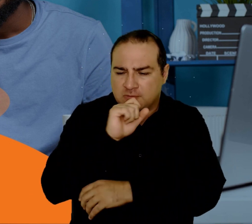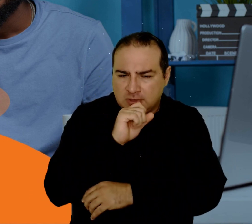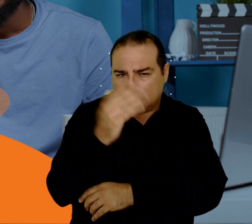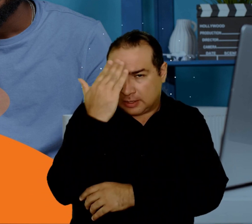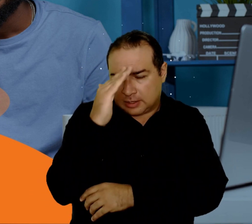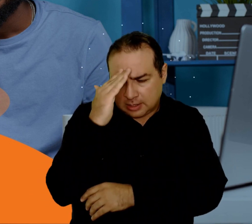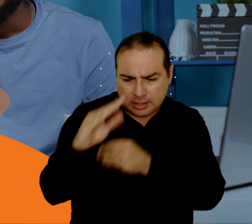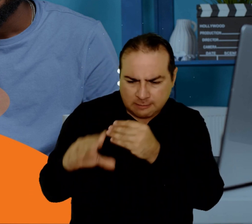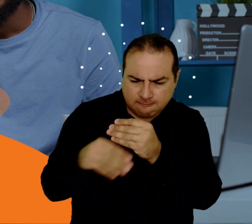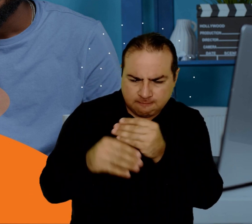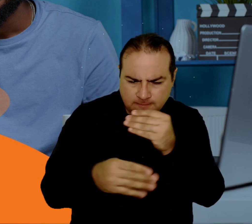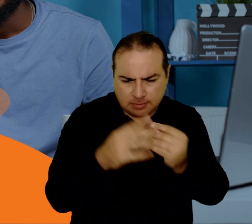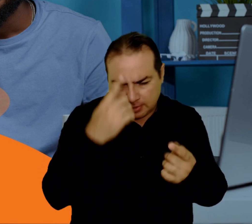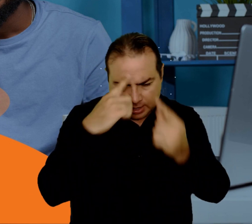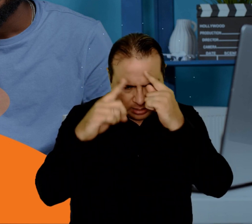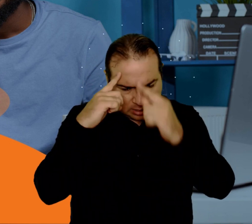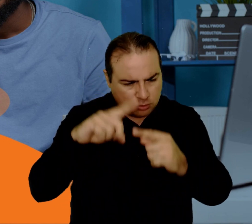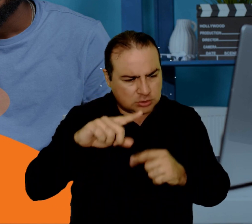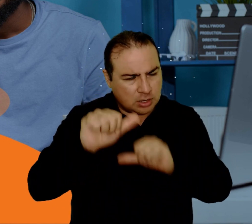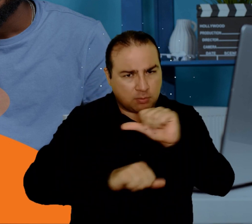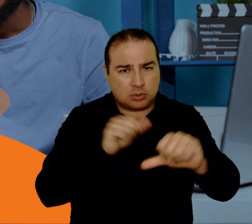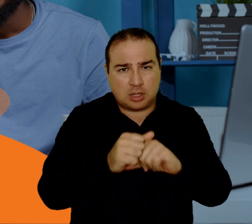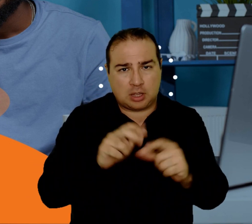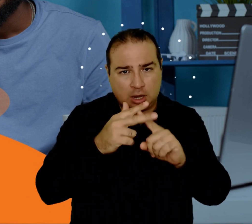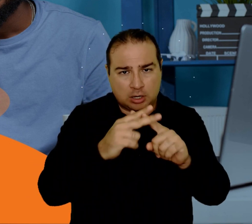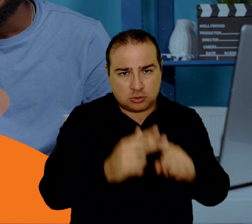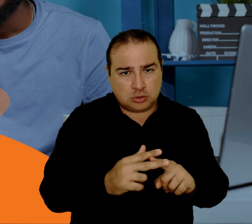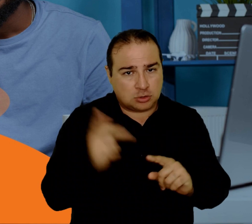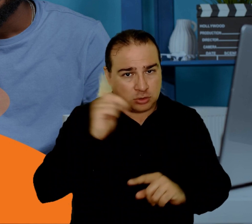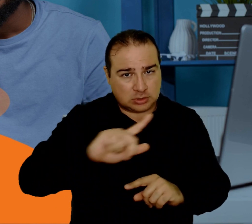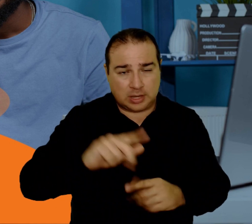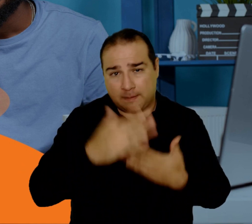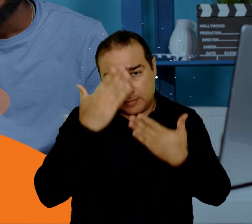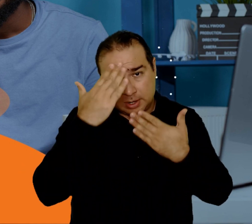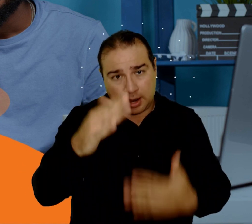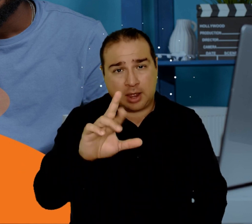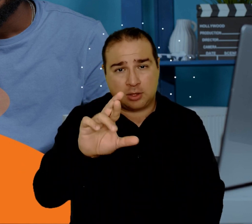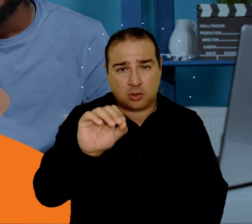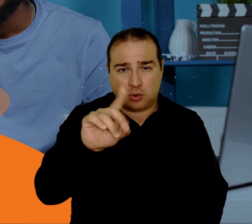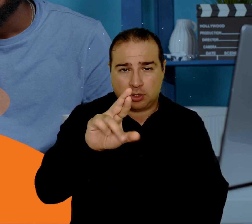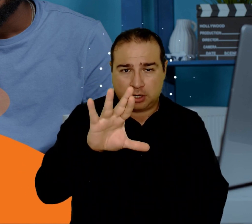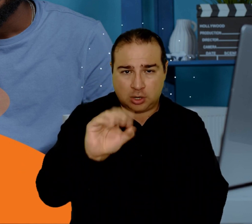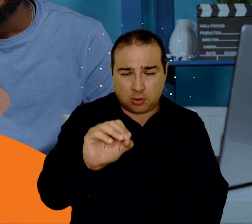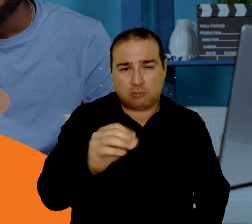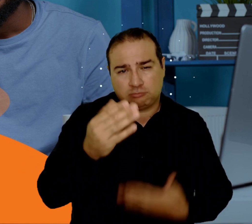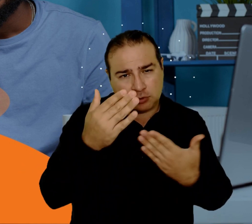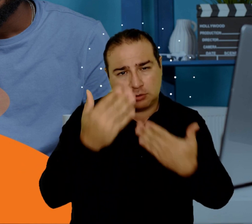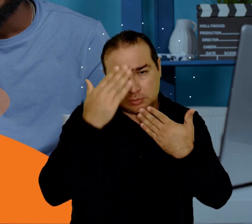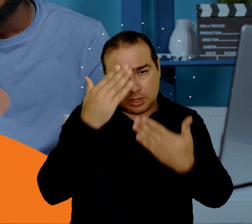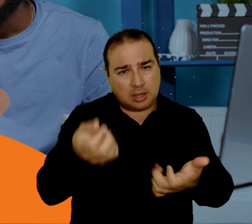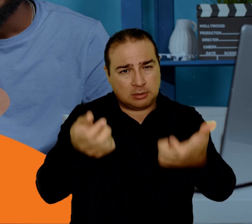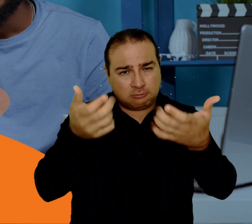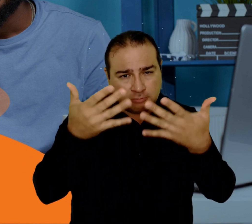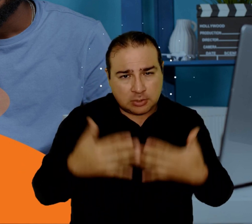medidas que estão sendo implementadas e a gente possa fazer ajustes. Obrigada, Rodrigo. A gente que agradece a